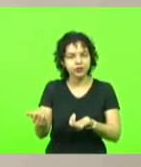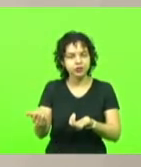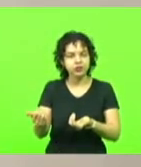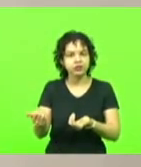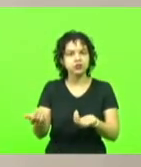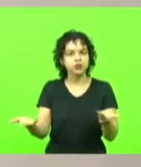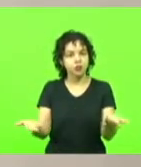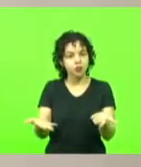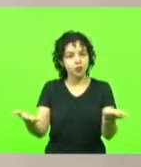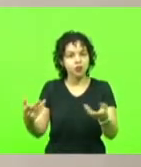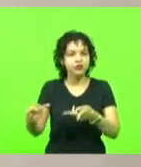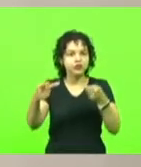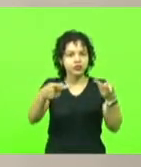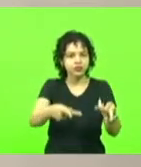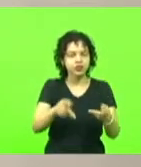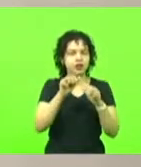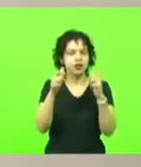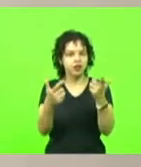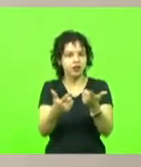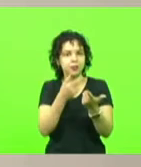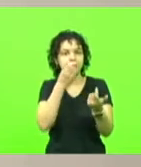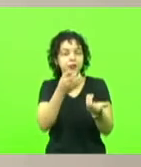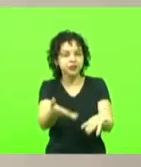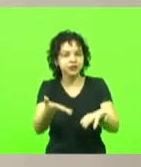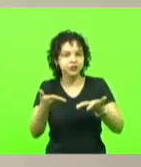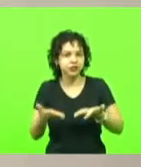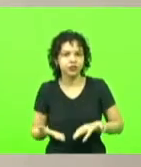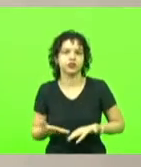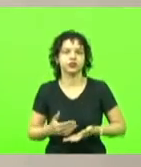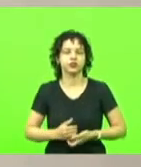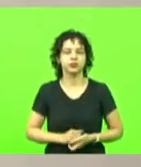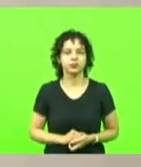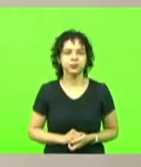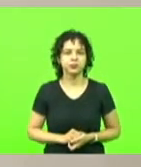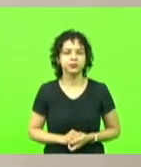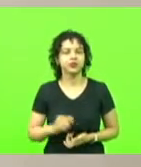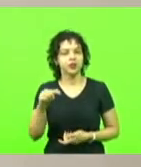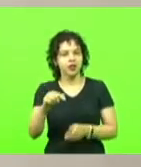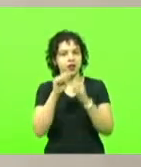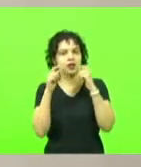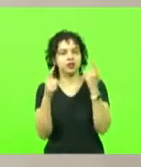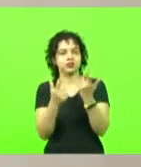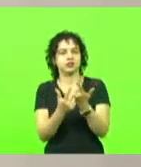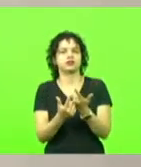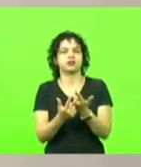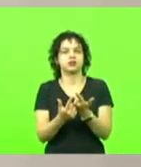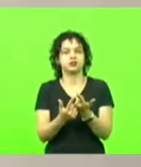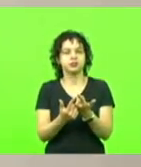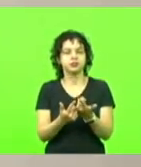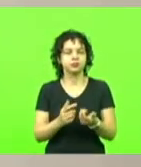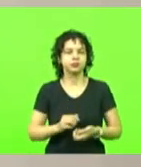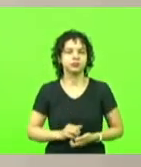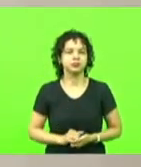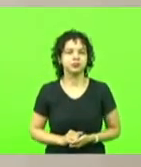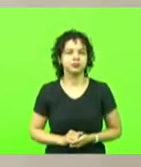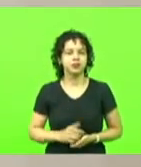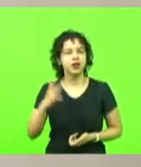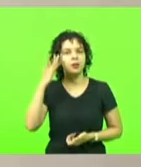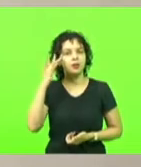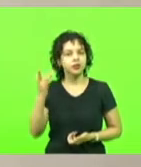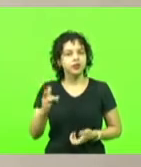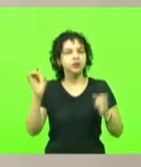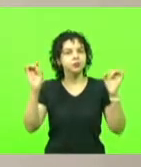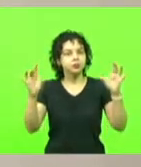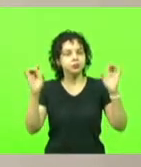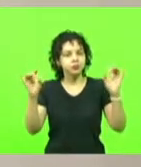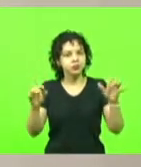nos visitando esta casa. Sejam bem-vindos a essa casa parlamentar. Amanhã teremos a oportunidade de